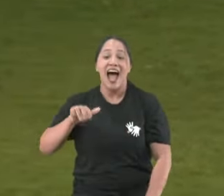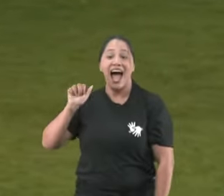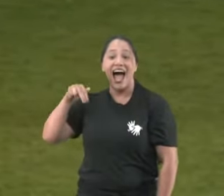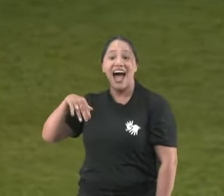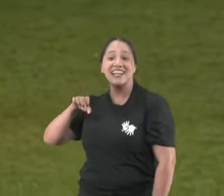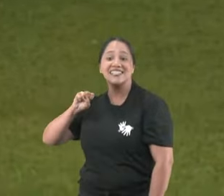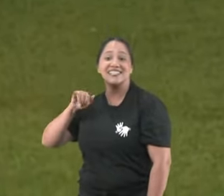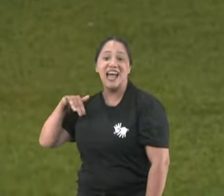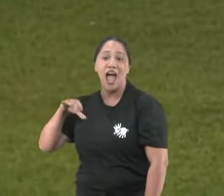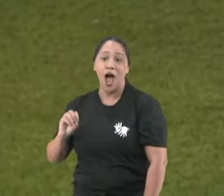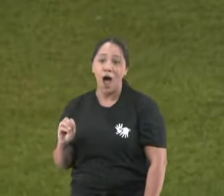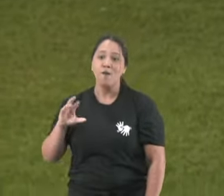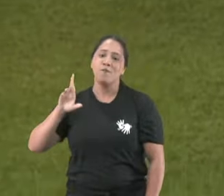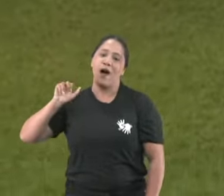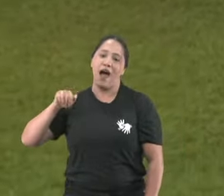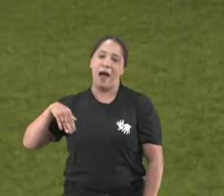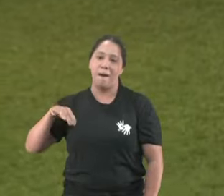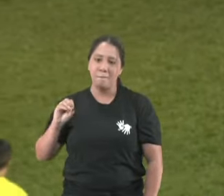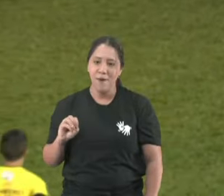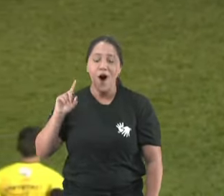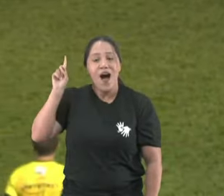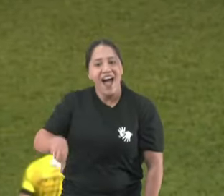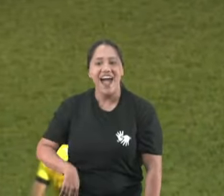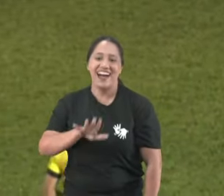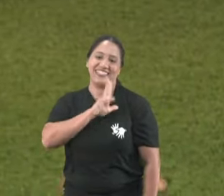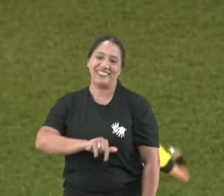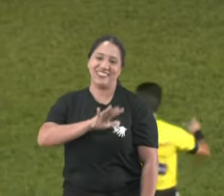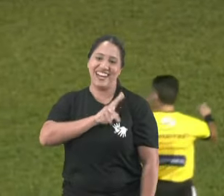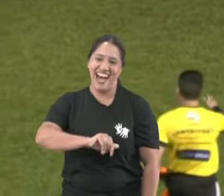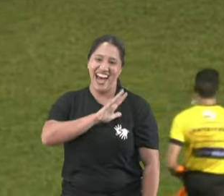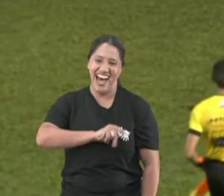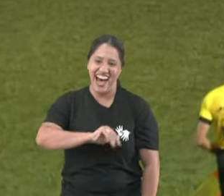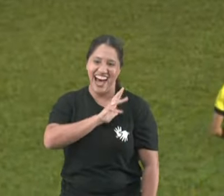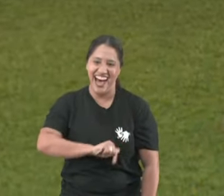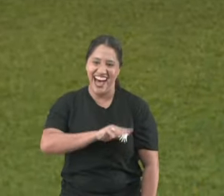Anselmo Ramon é do Galo.